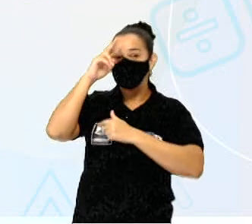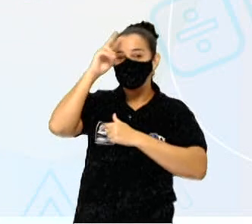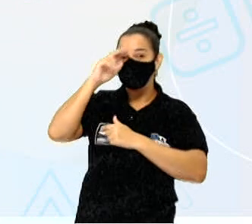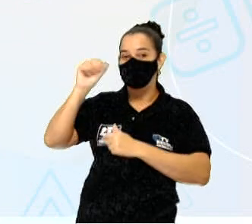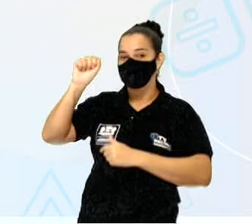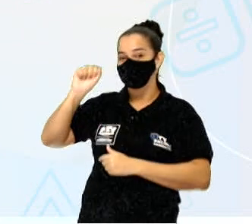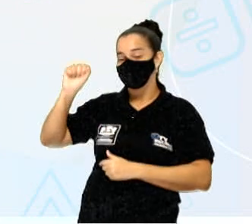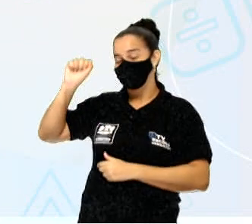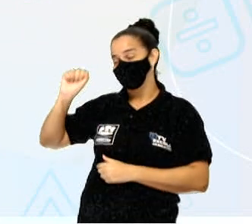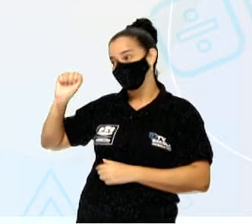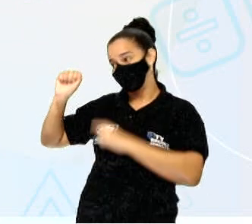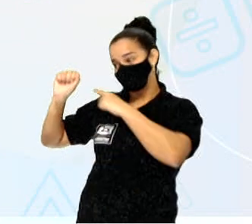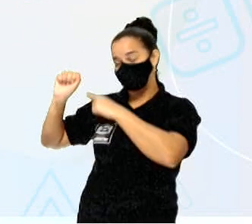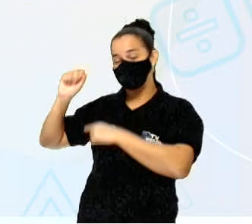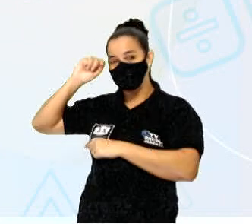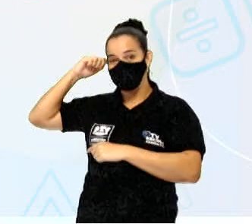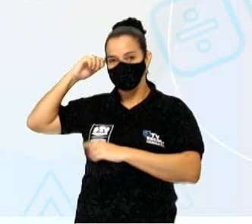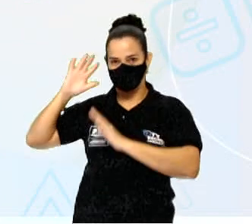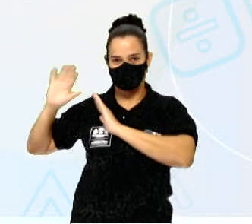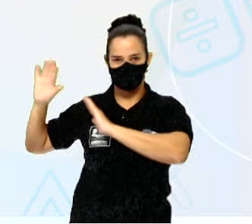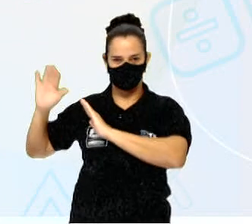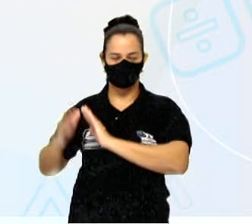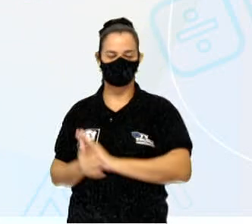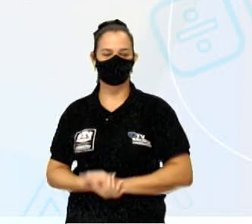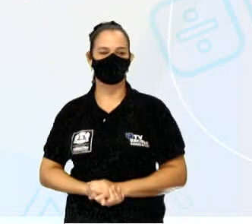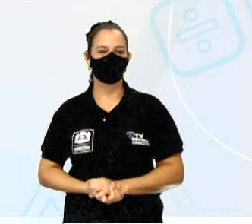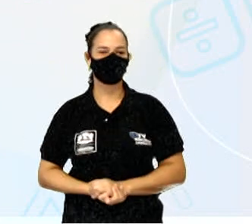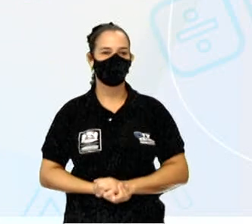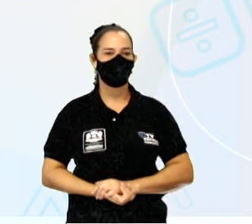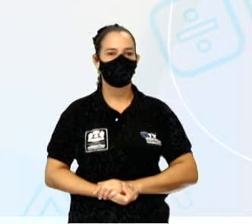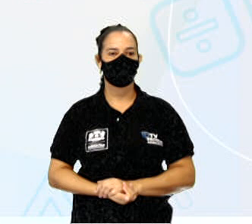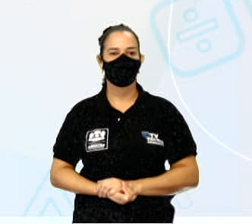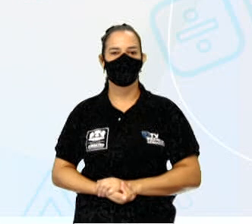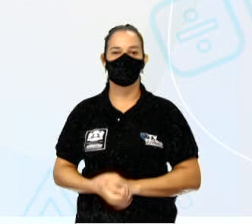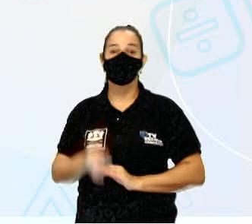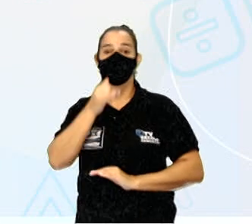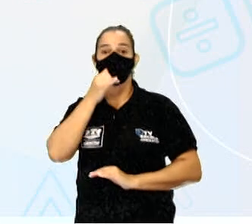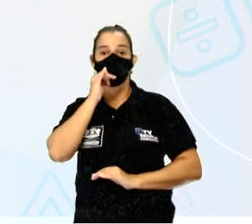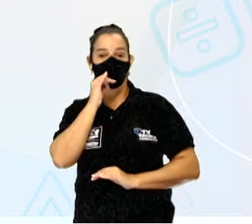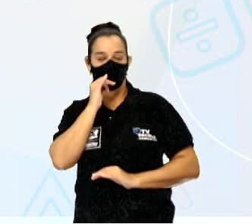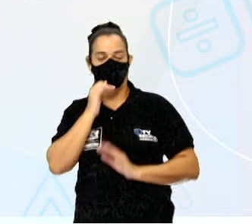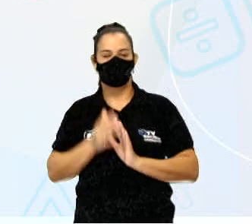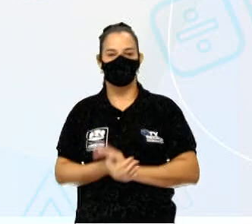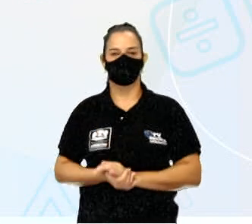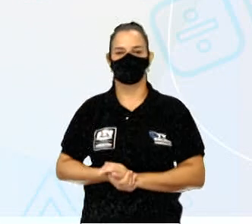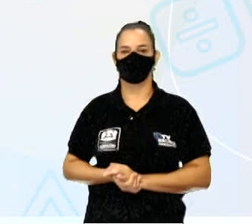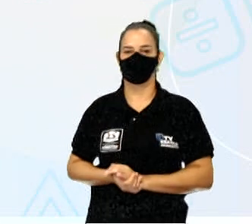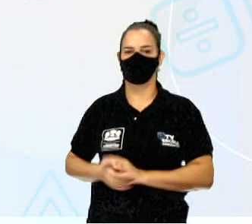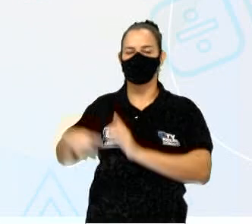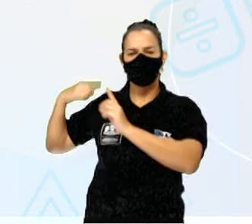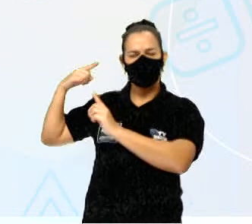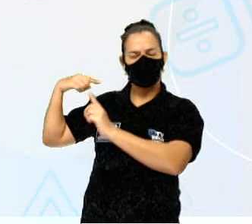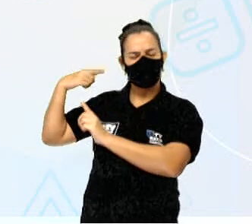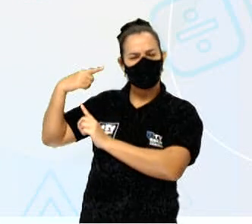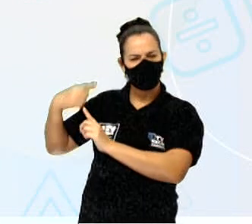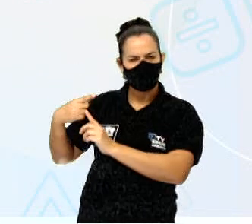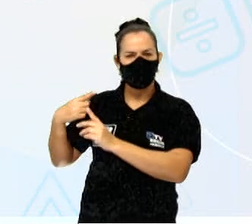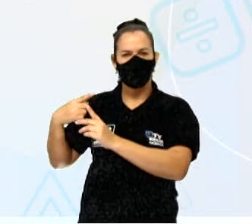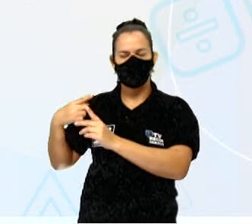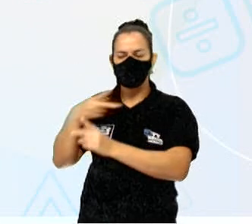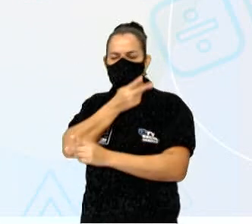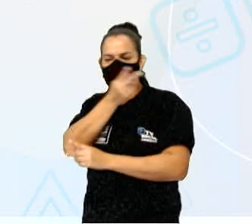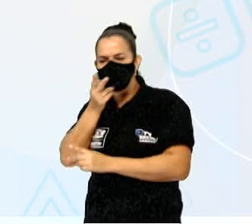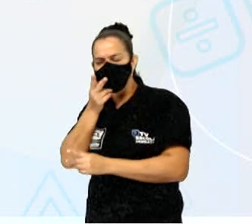África. É um conto africano. Um antropólogo visitou um